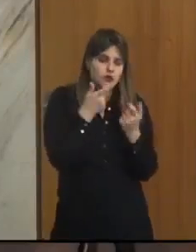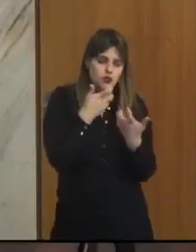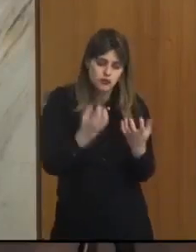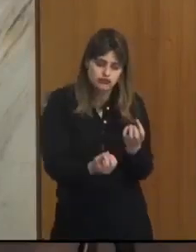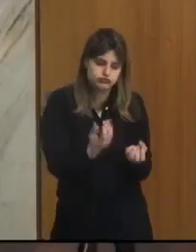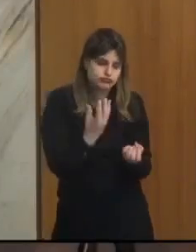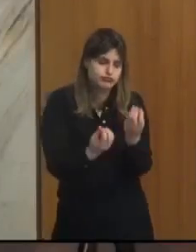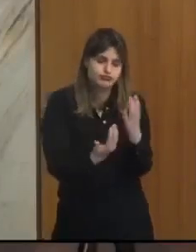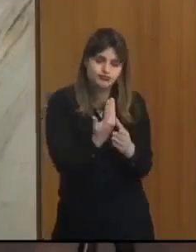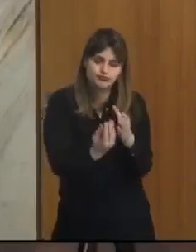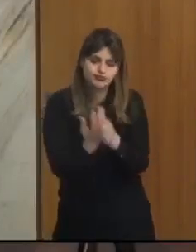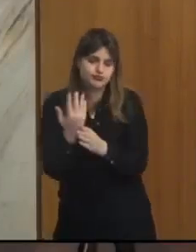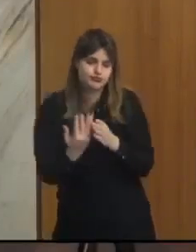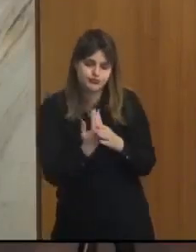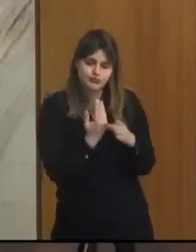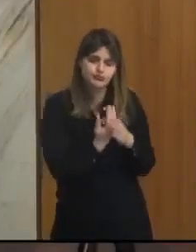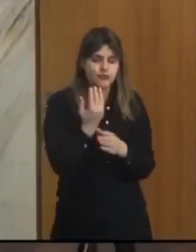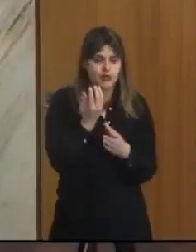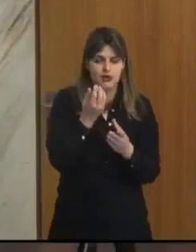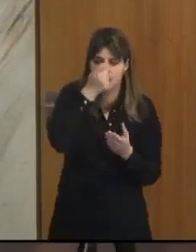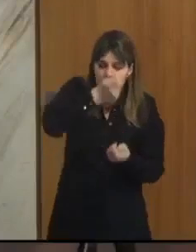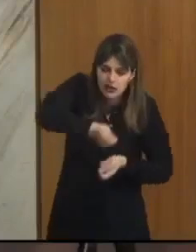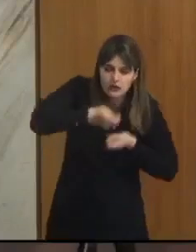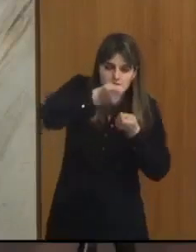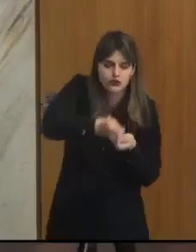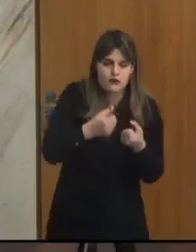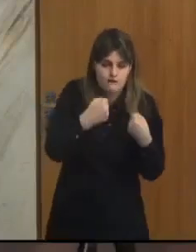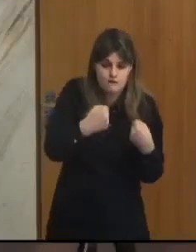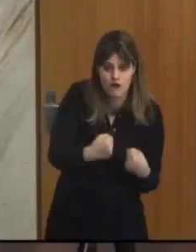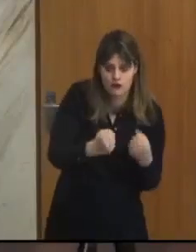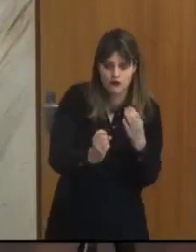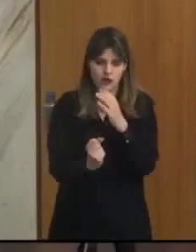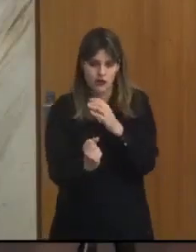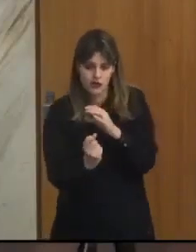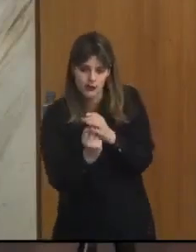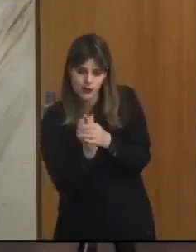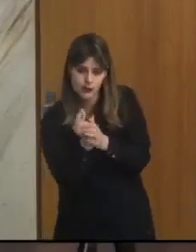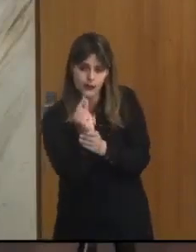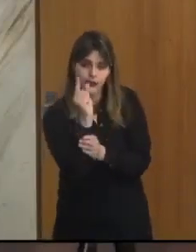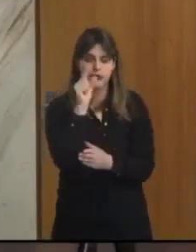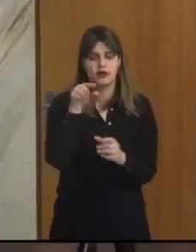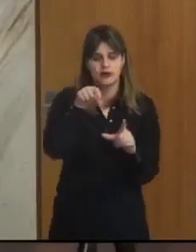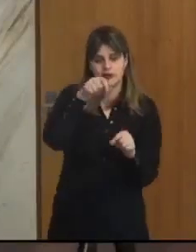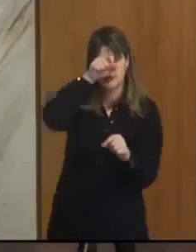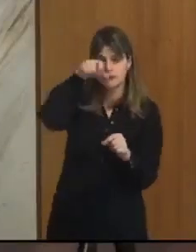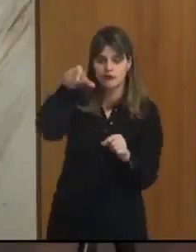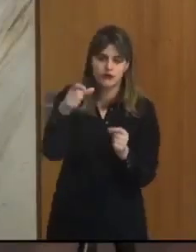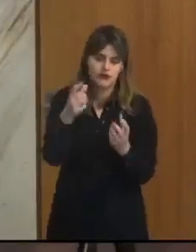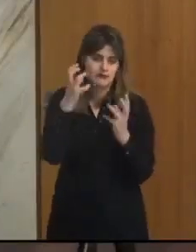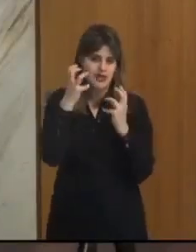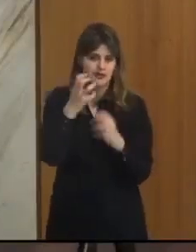permite uma cultura forte, uma agricultura forte, rentável e de agrado para a fixação da